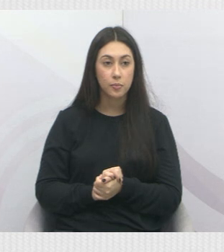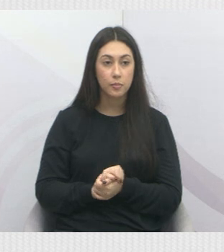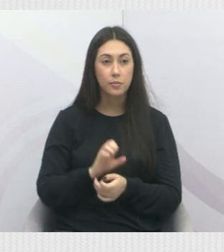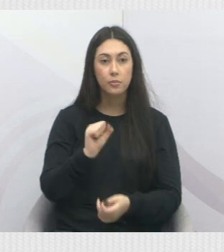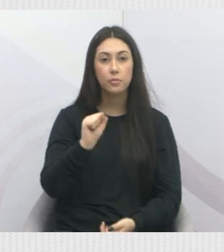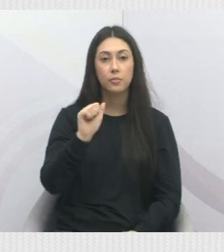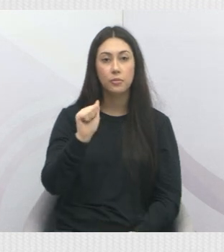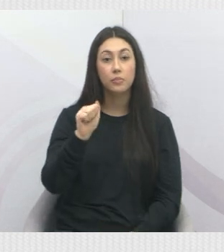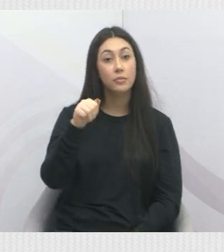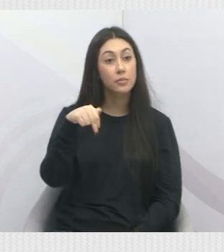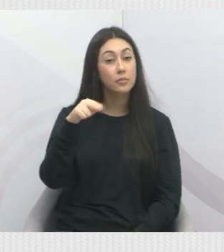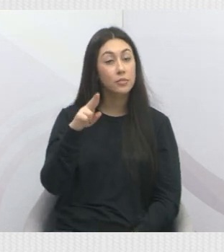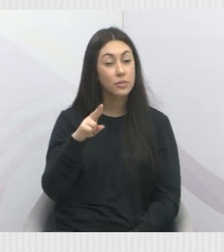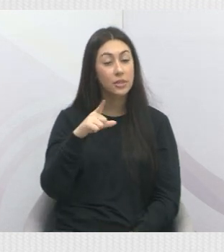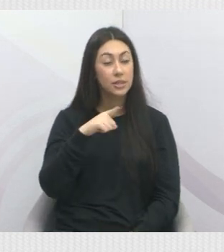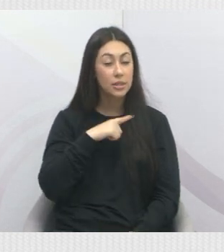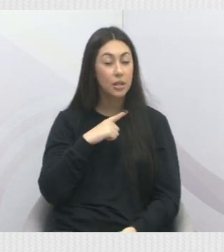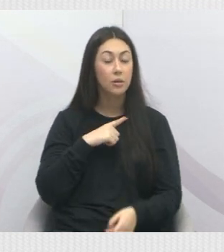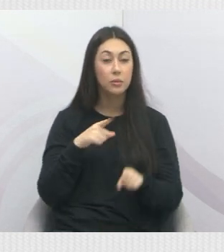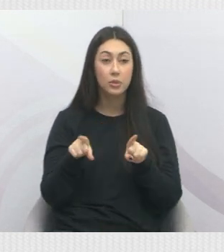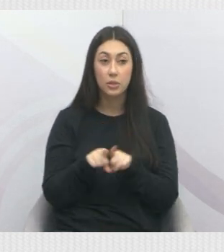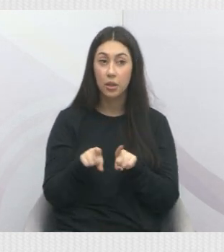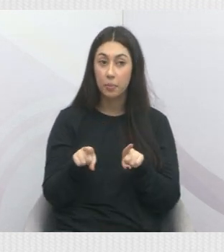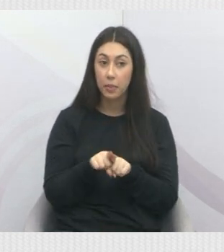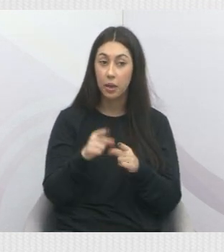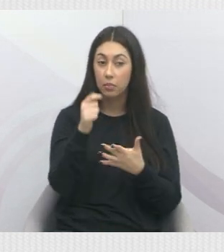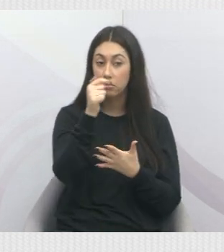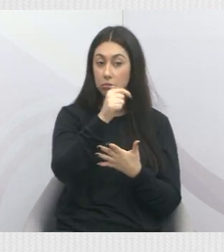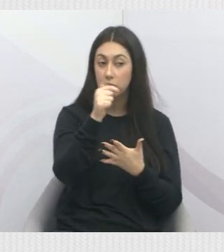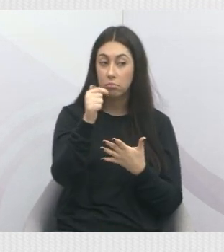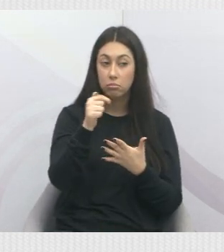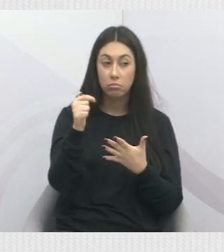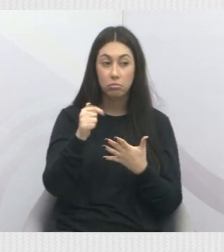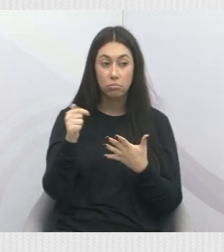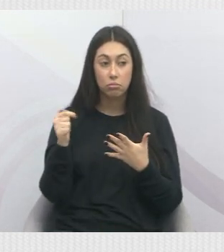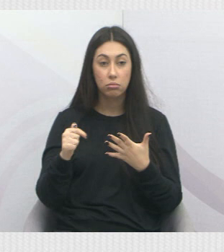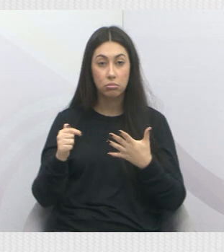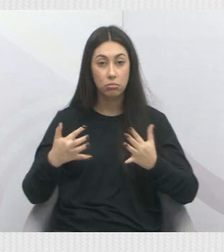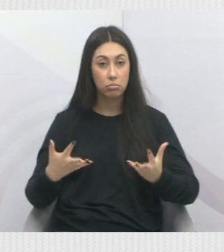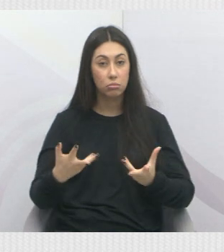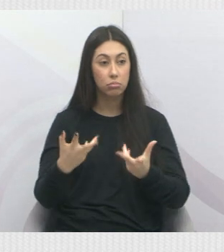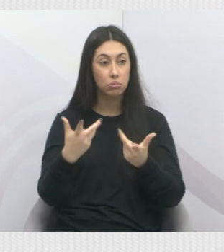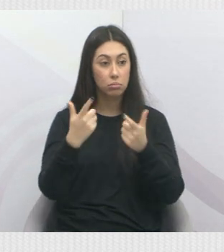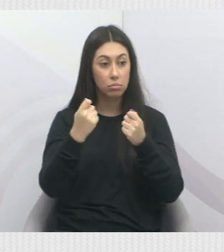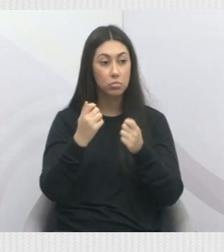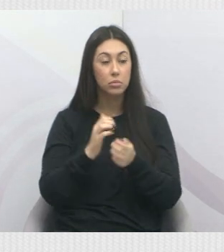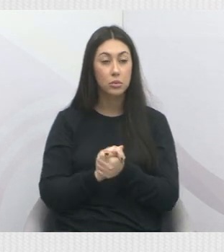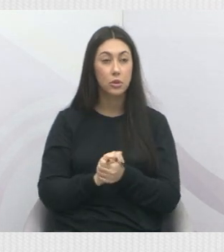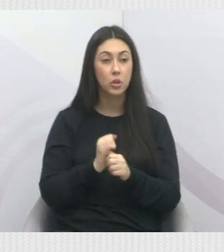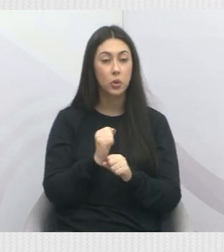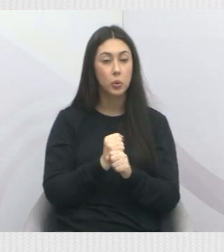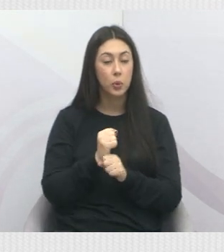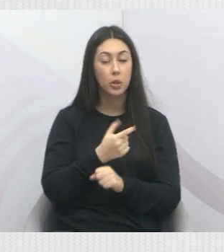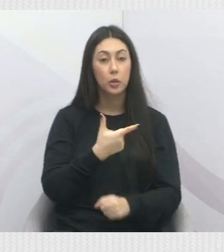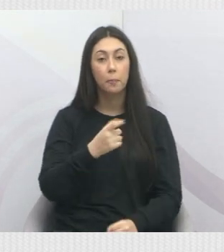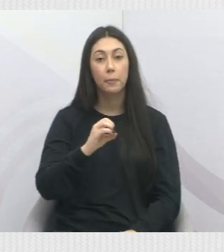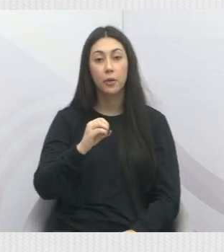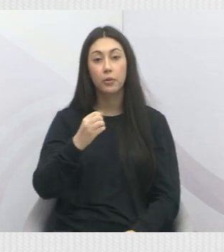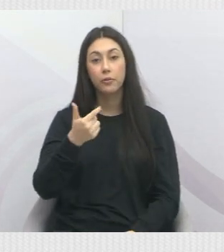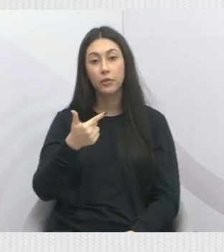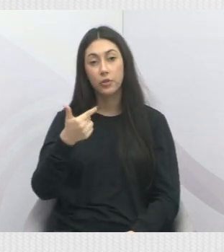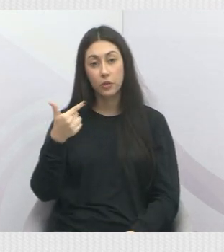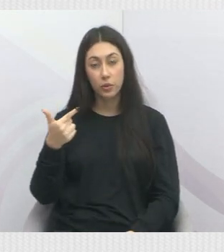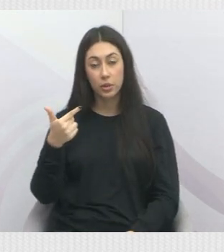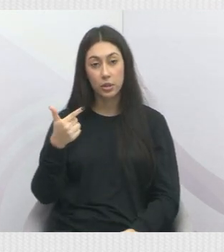SAMU. Ainda temos aqui o SAMU com alguns indicadores de qualidade. Em 2022, no primeiro